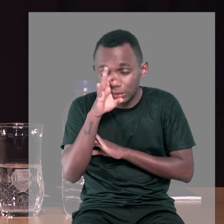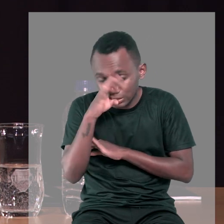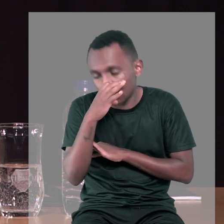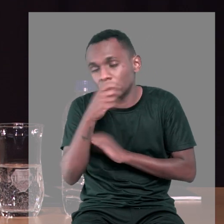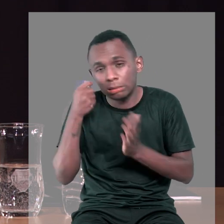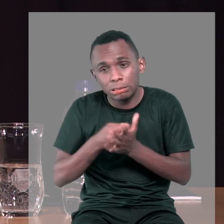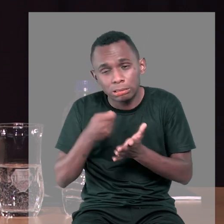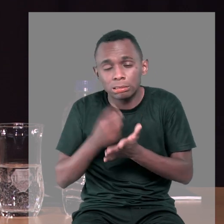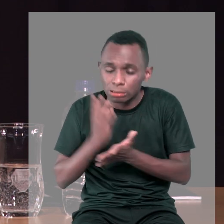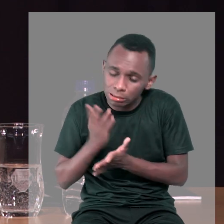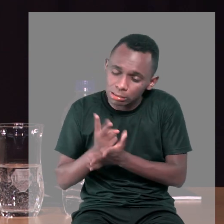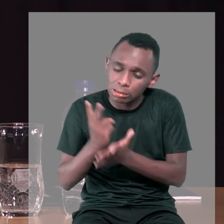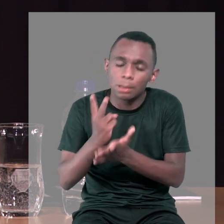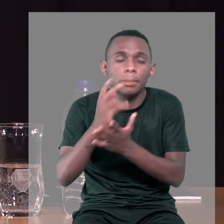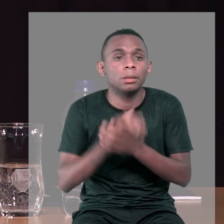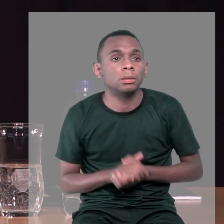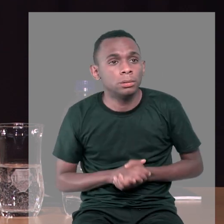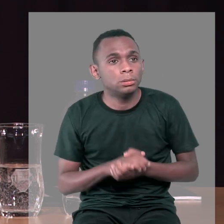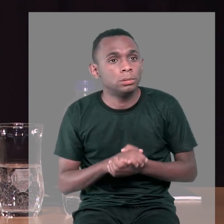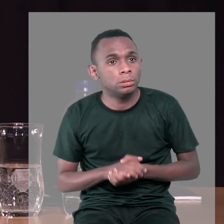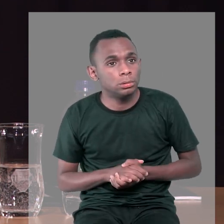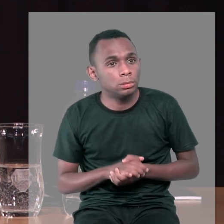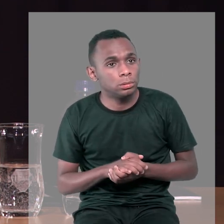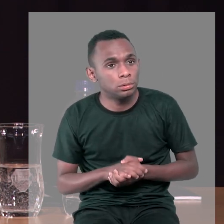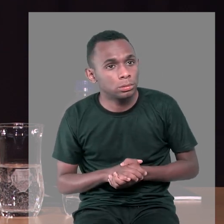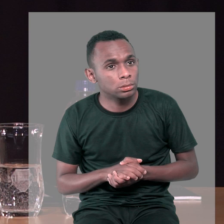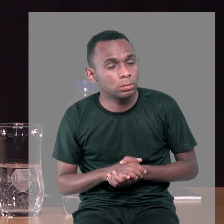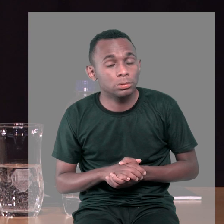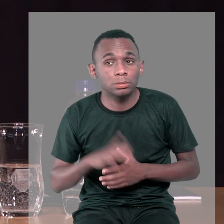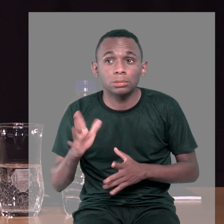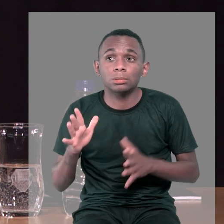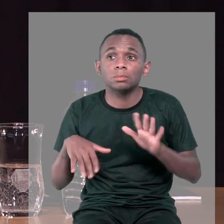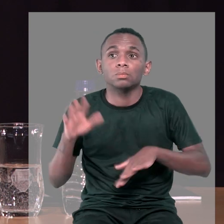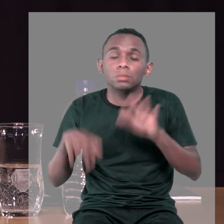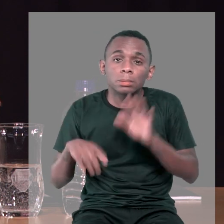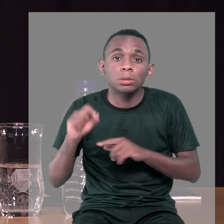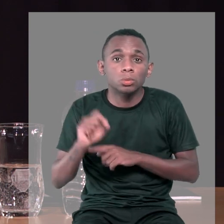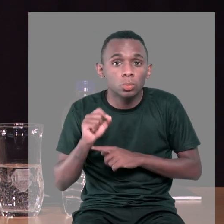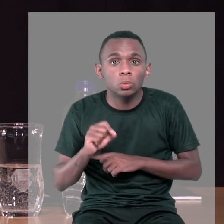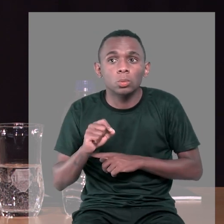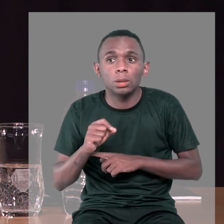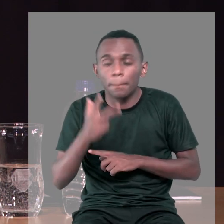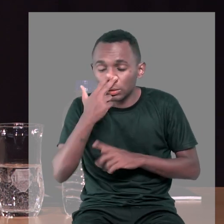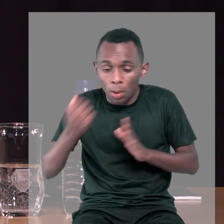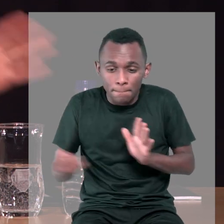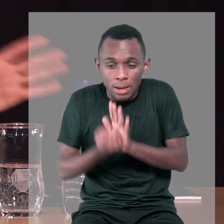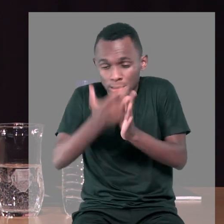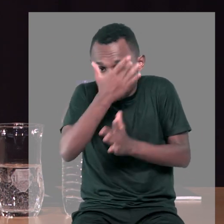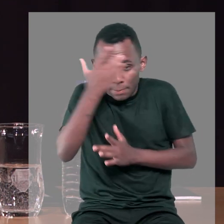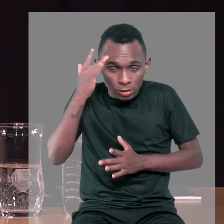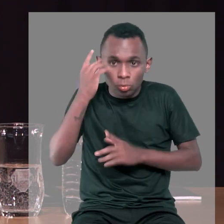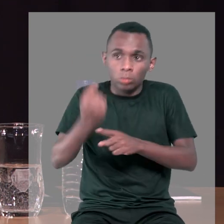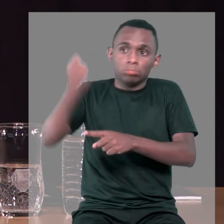limita. Por isso ele pode, o passado, servir de base. Ora, voltando aqui à ideologia e